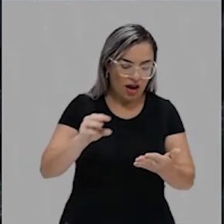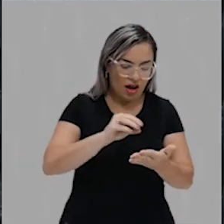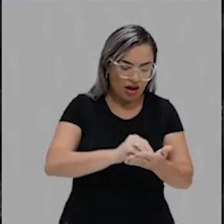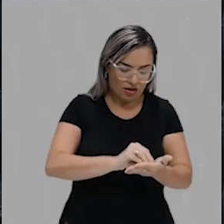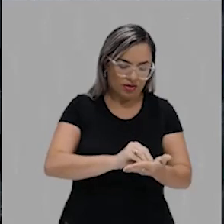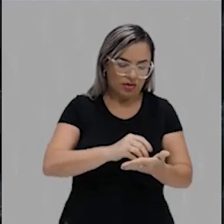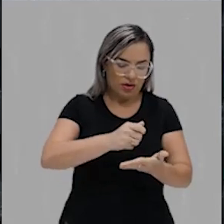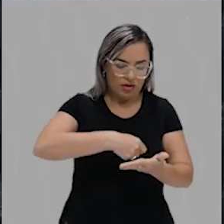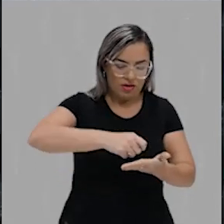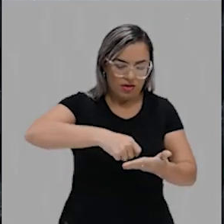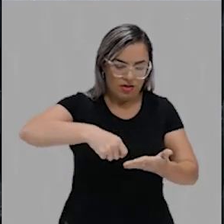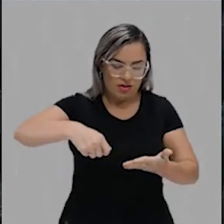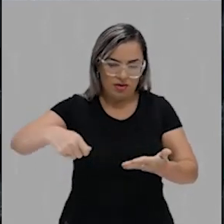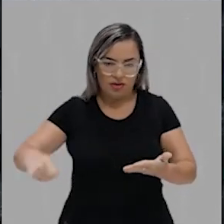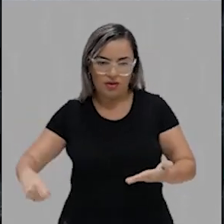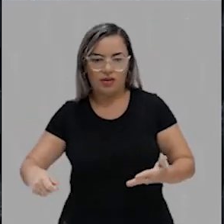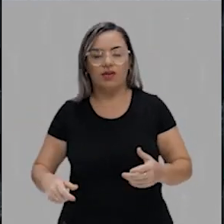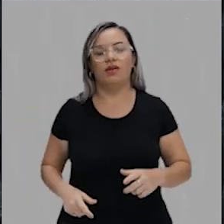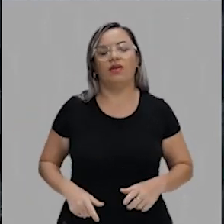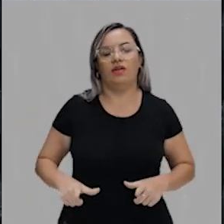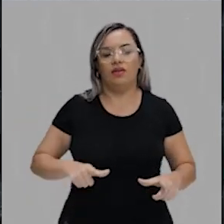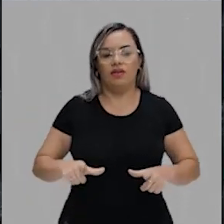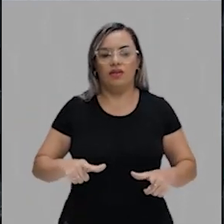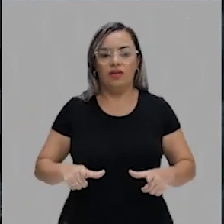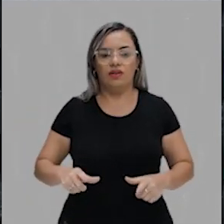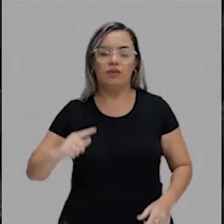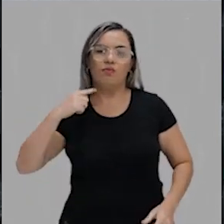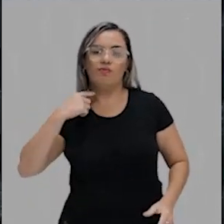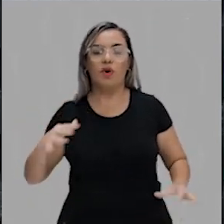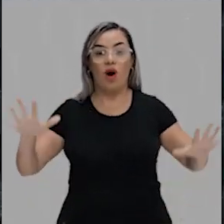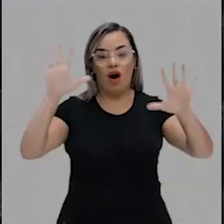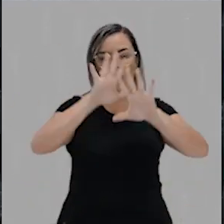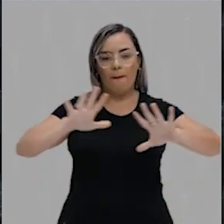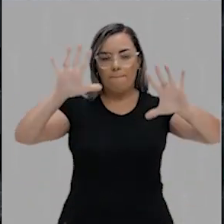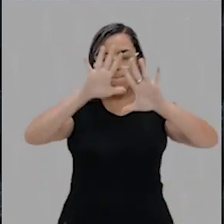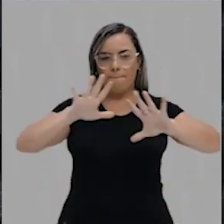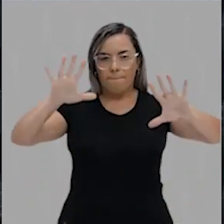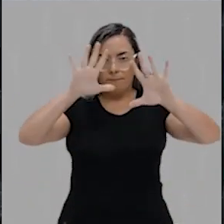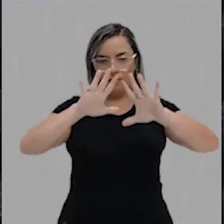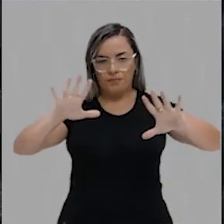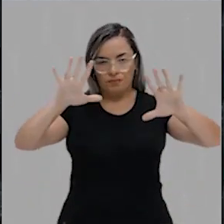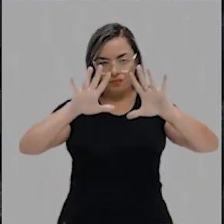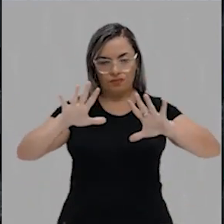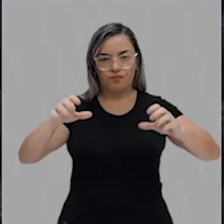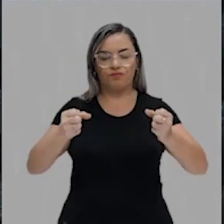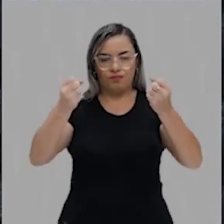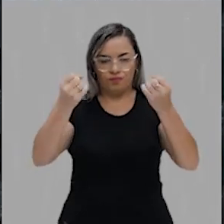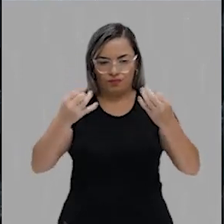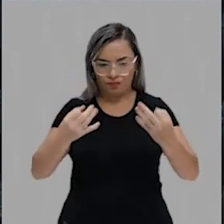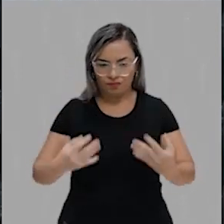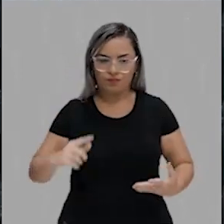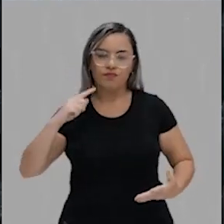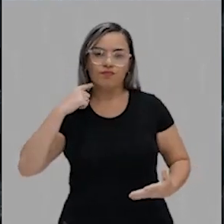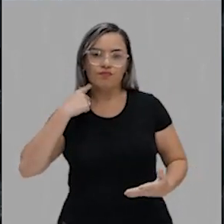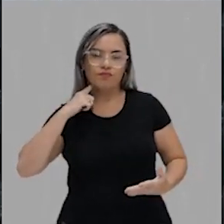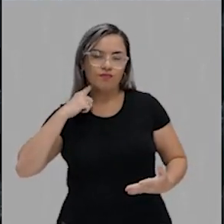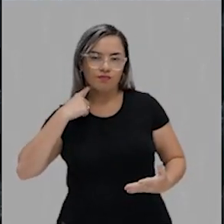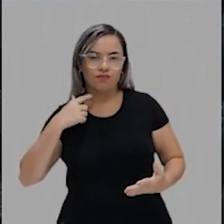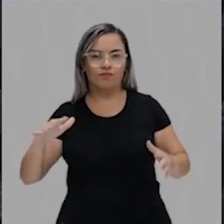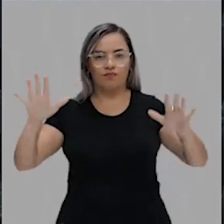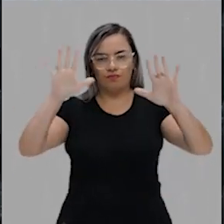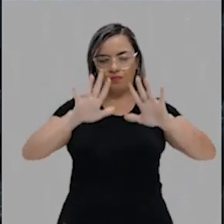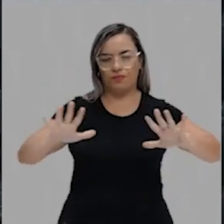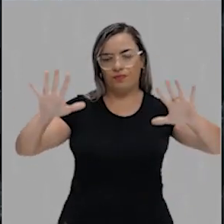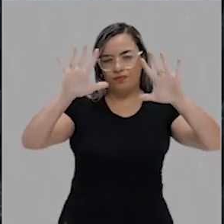de hoje, nós vamos trabalhar sobre poluição atmosférica. Eu vou falar aqui um contexto geral, o que é poluição, todo mundo já entende,